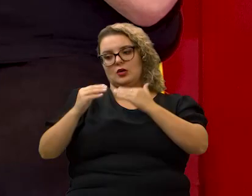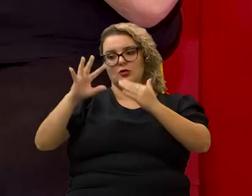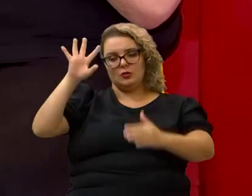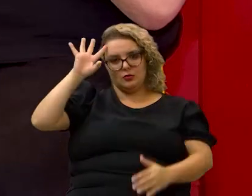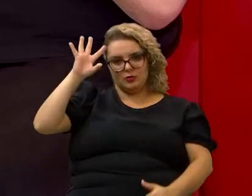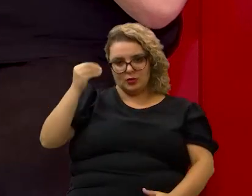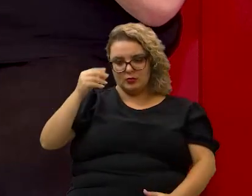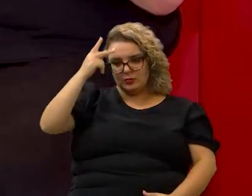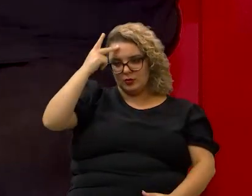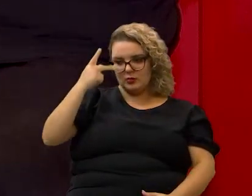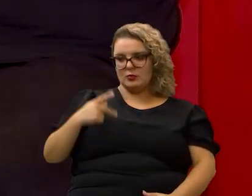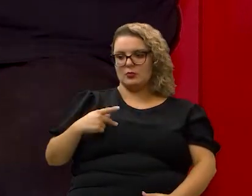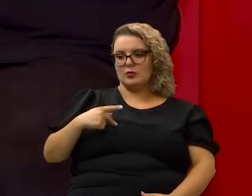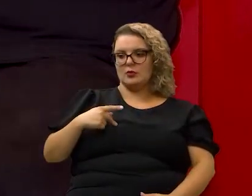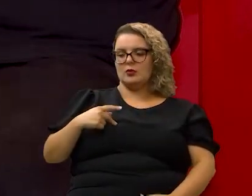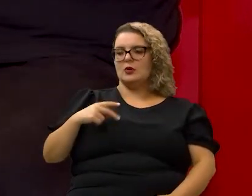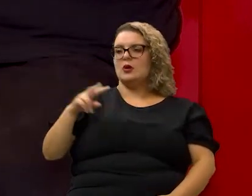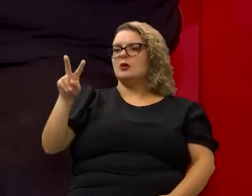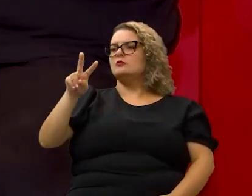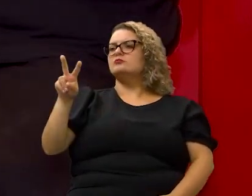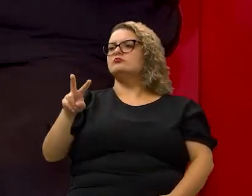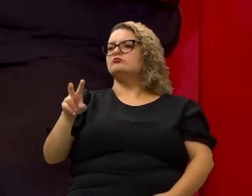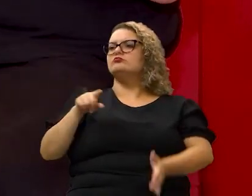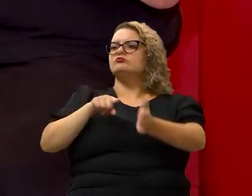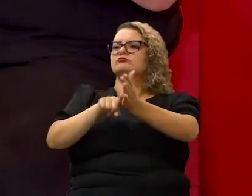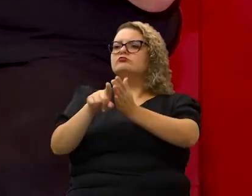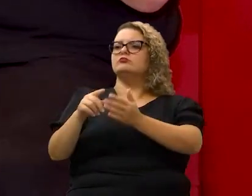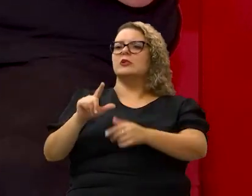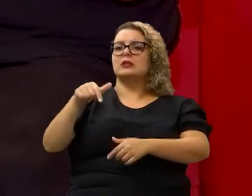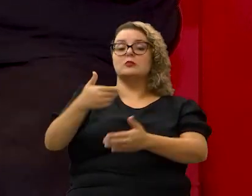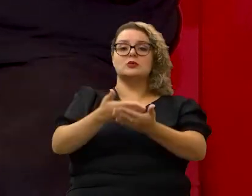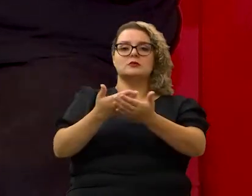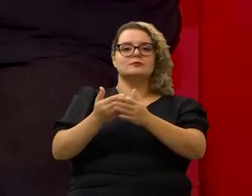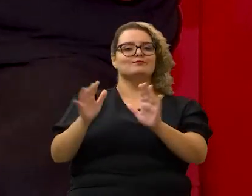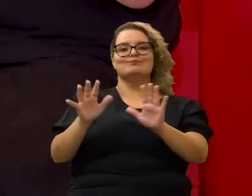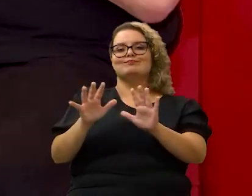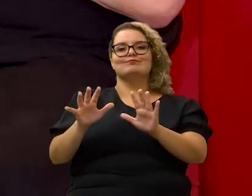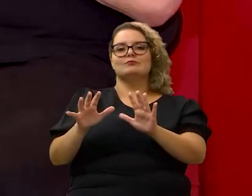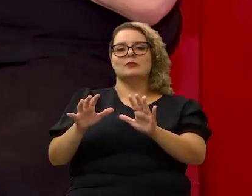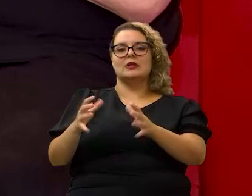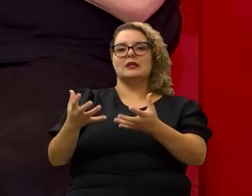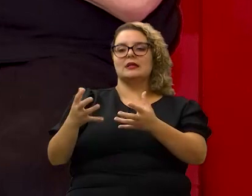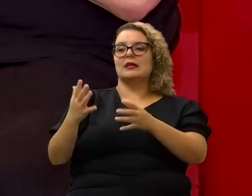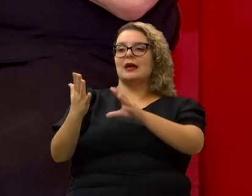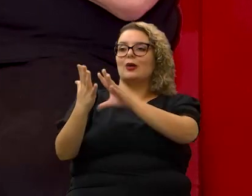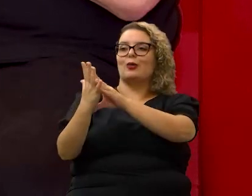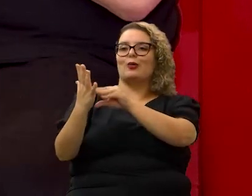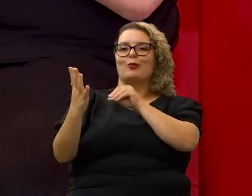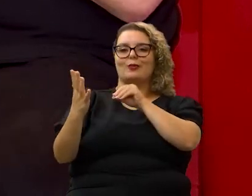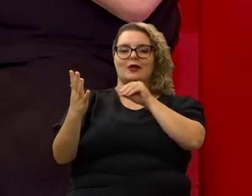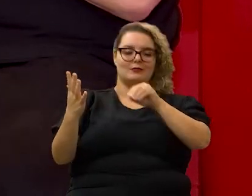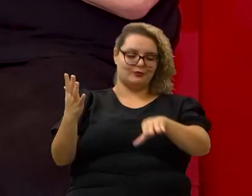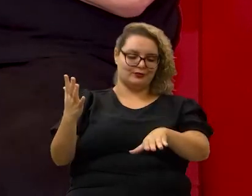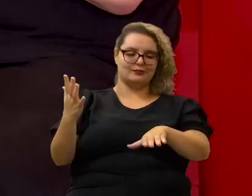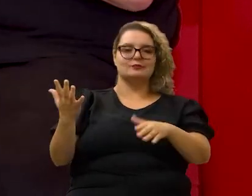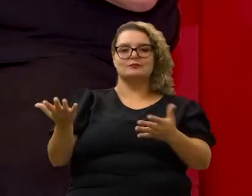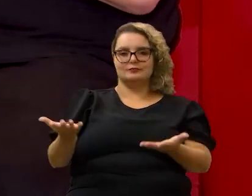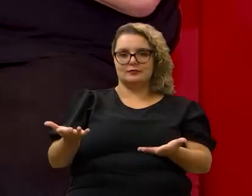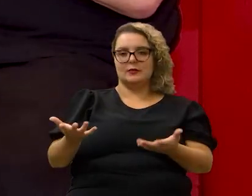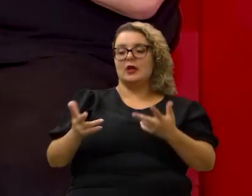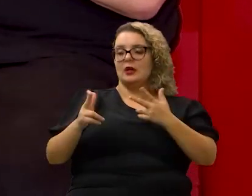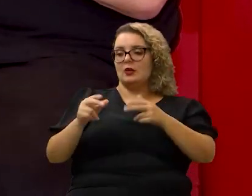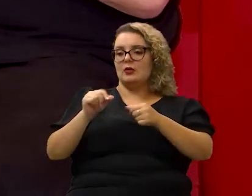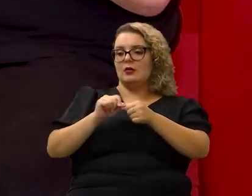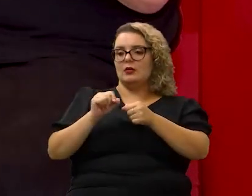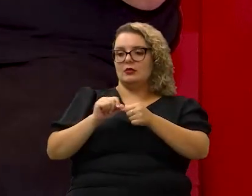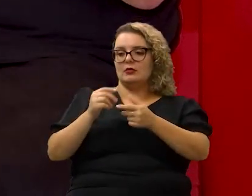o conhecimento ele mesmo, ou seja, consulta e depois, não, ele tende a pegar pronto dali. Né? É como a